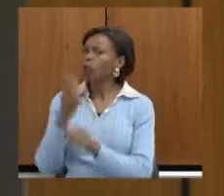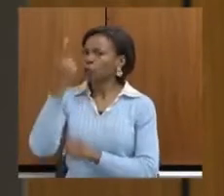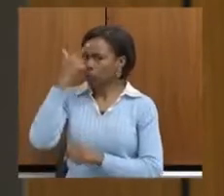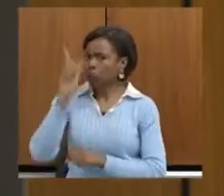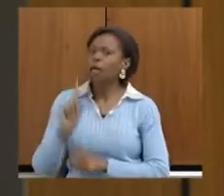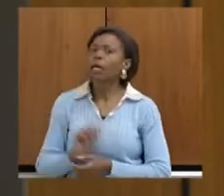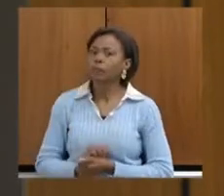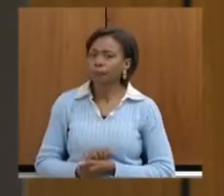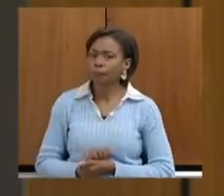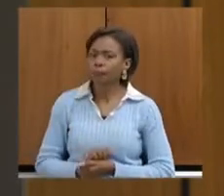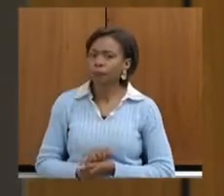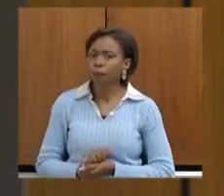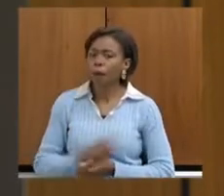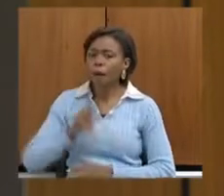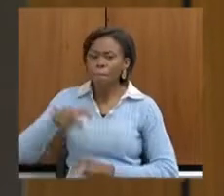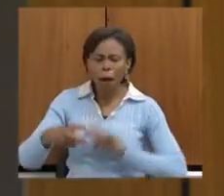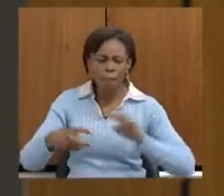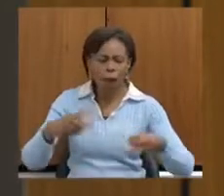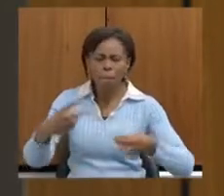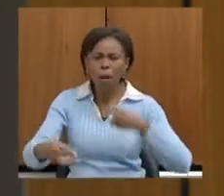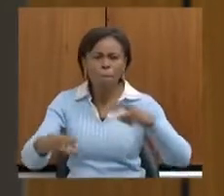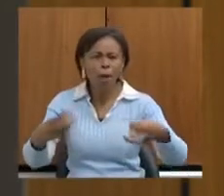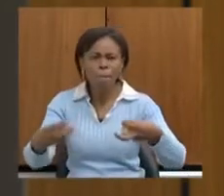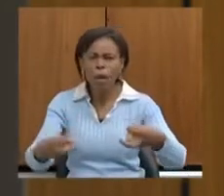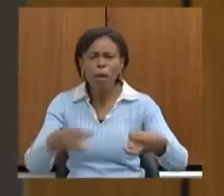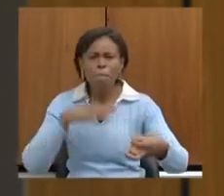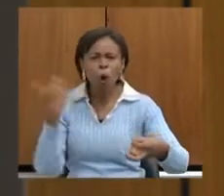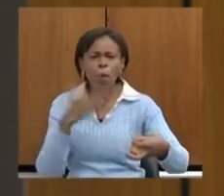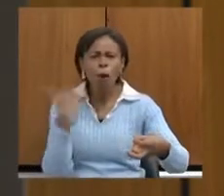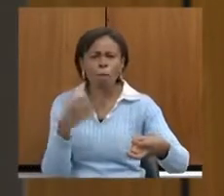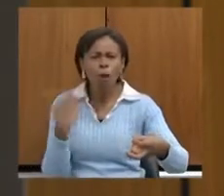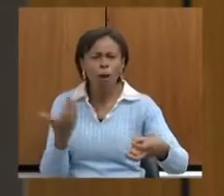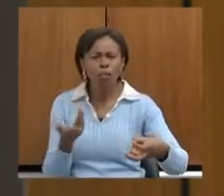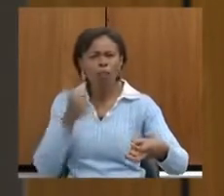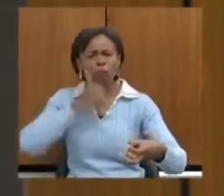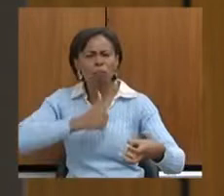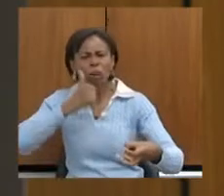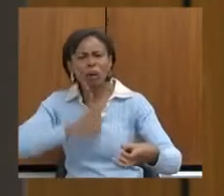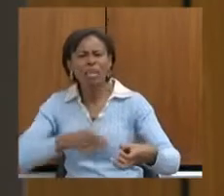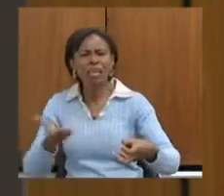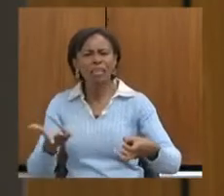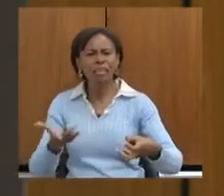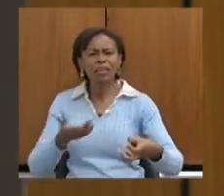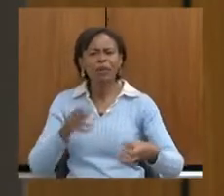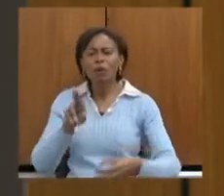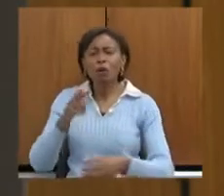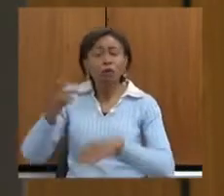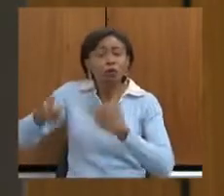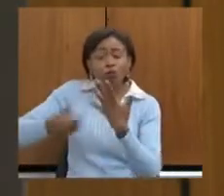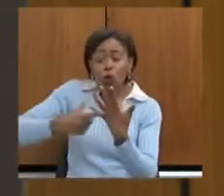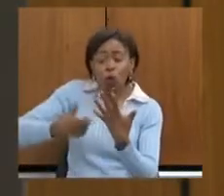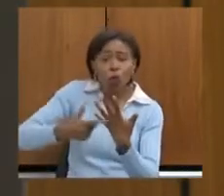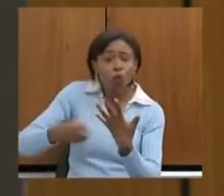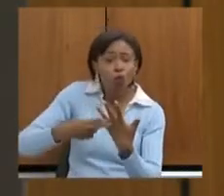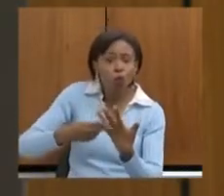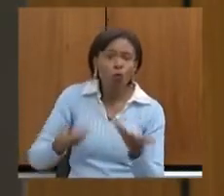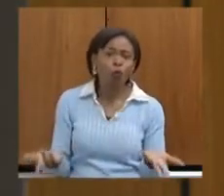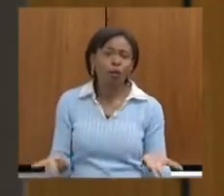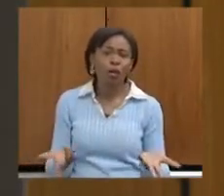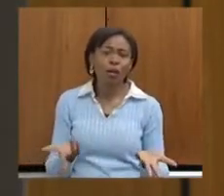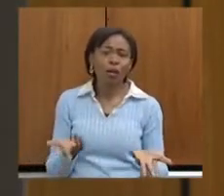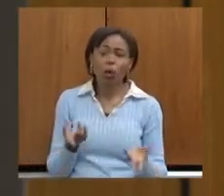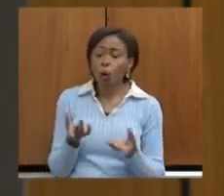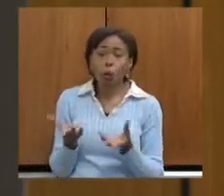está debaixo da terra quantas viúvas tá aí comendo Barro comendo minério poeira e não ter solução